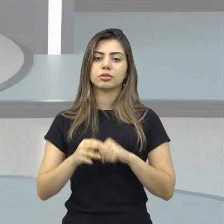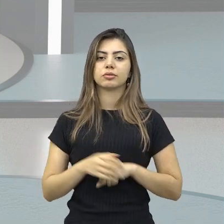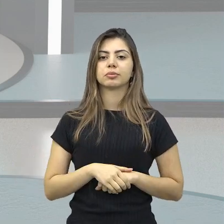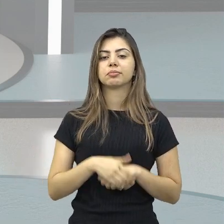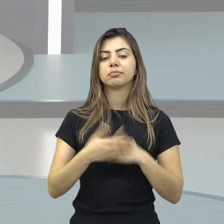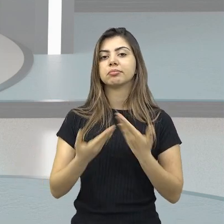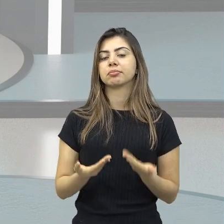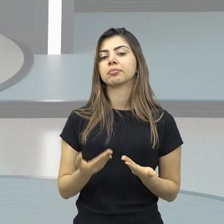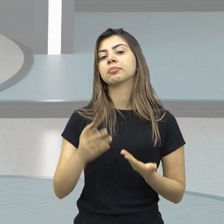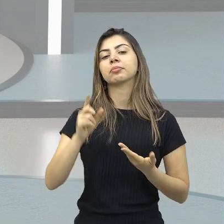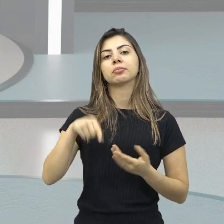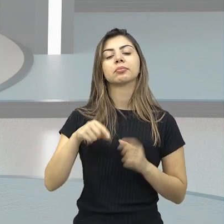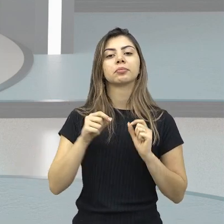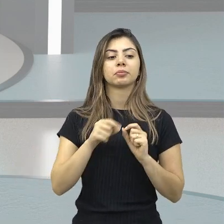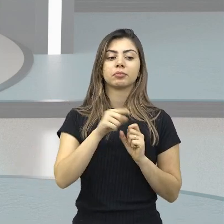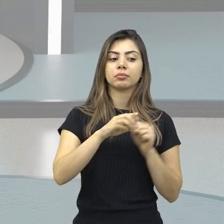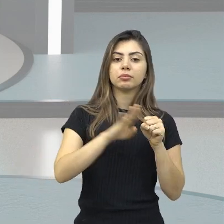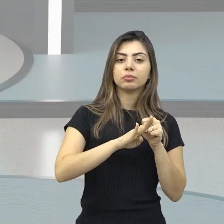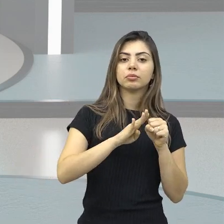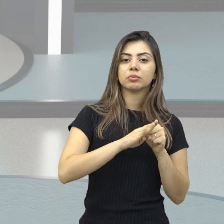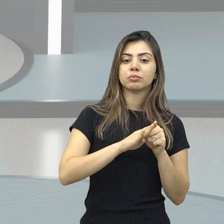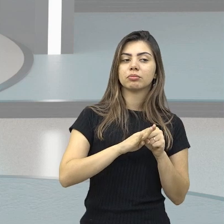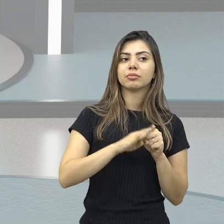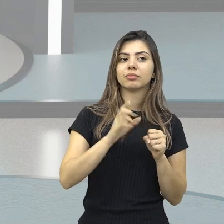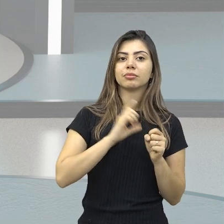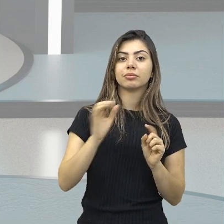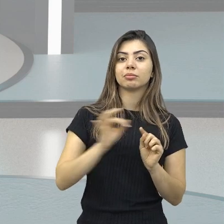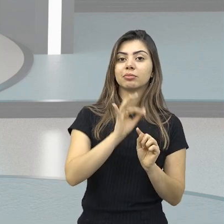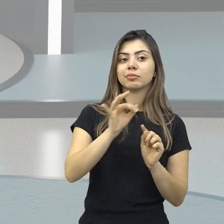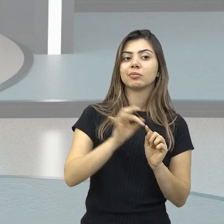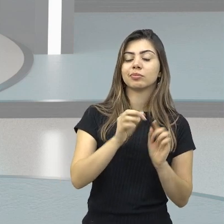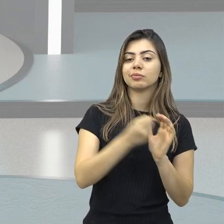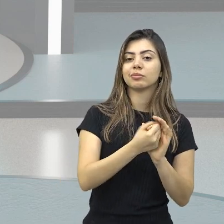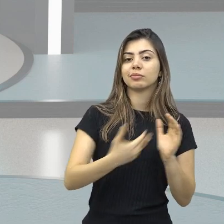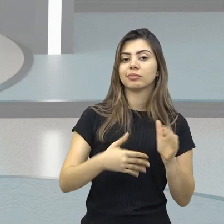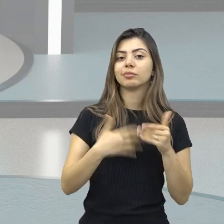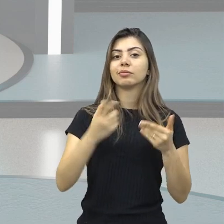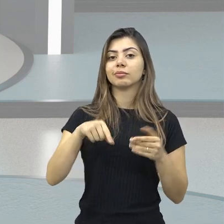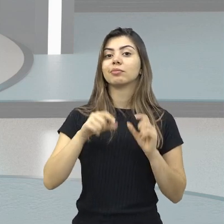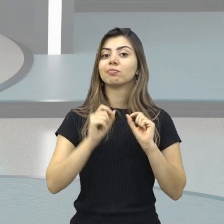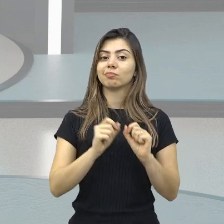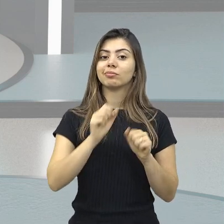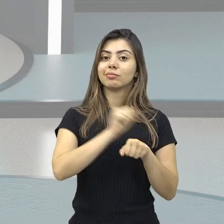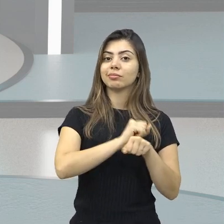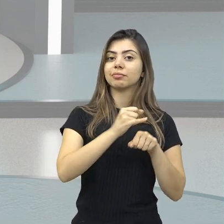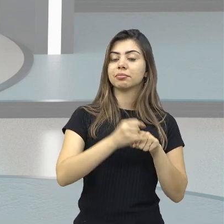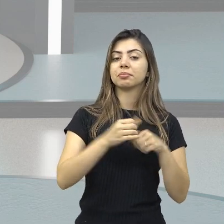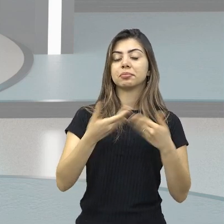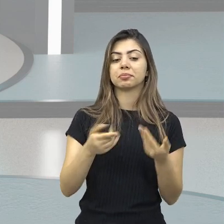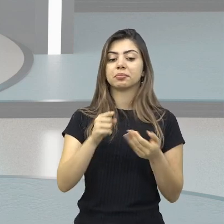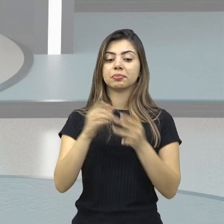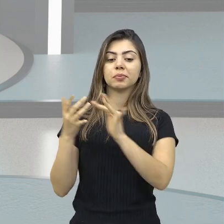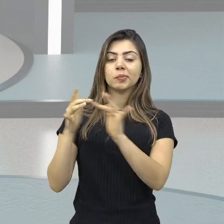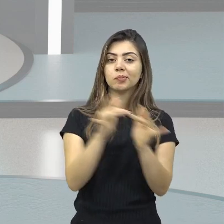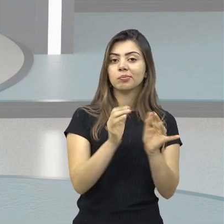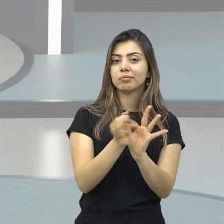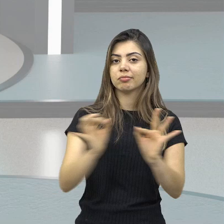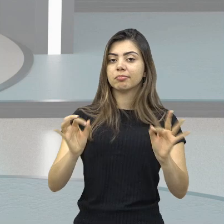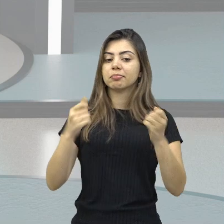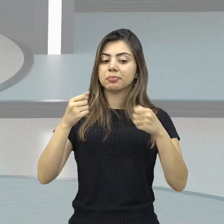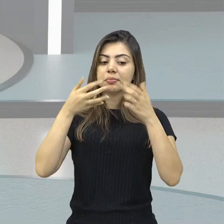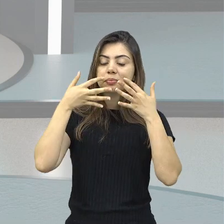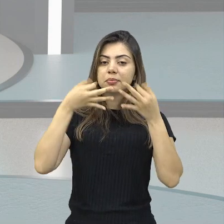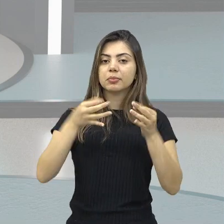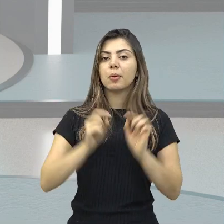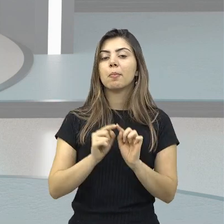Aí, nesse caso, esse substantivo que está na função de qualificador é um adjetivo. Então, temos que olhar sempre o contexto. Mas, independente